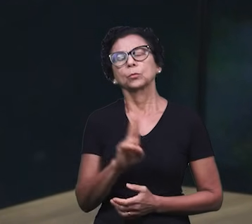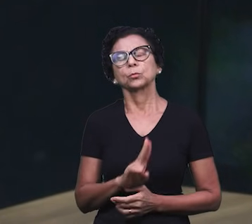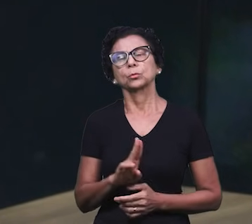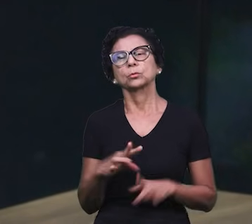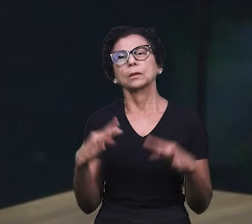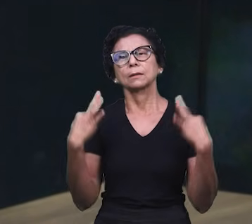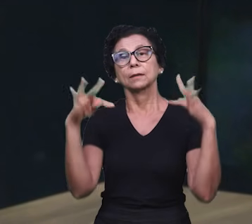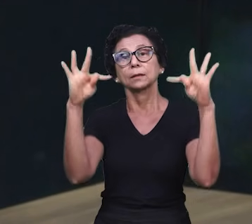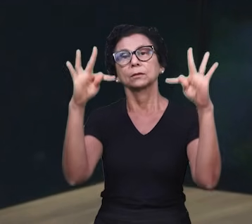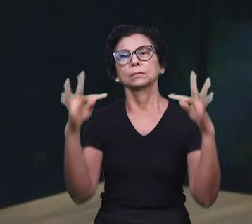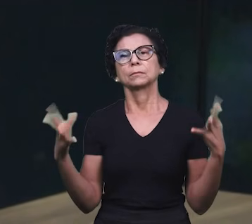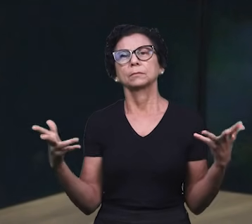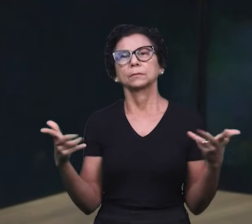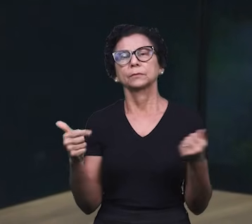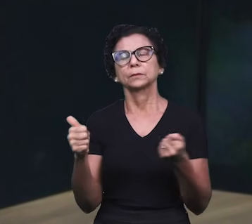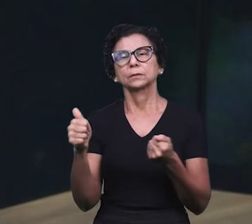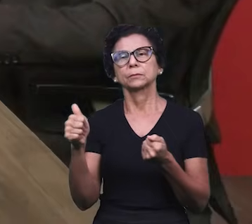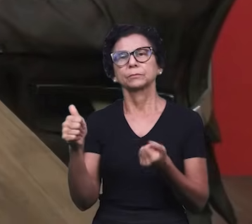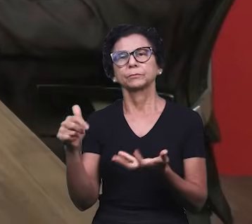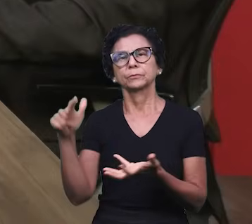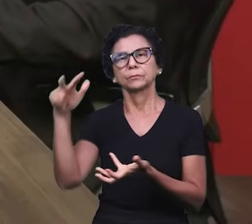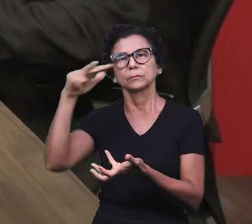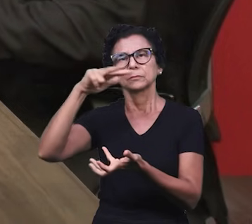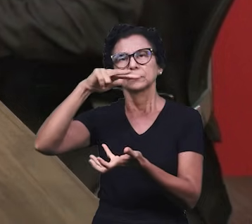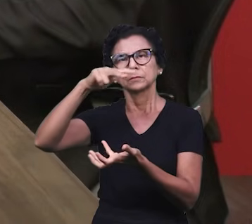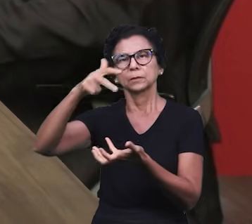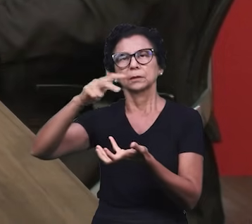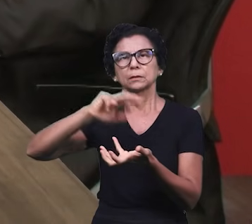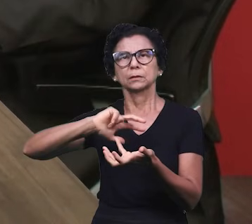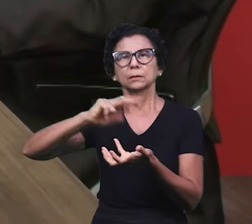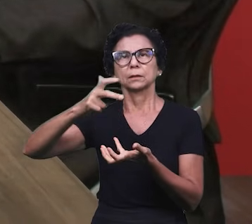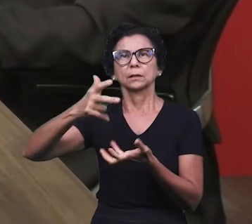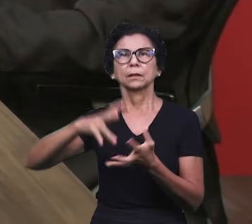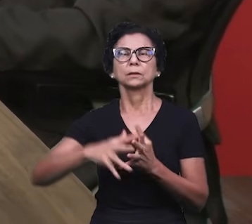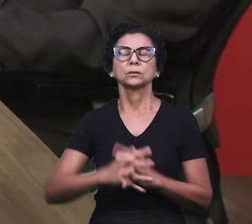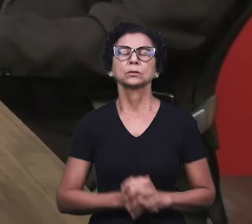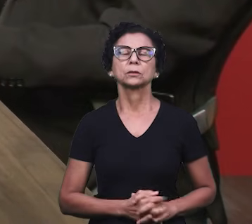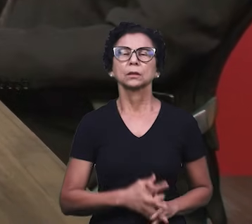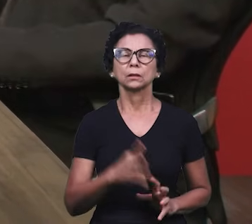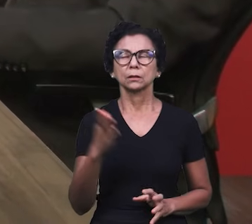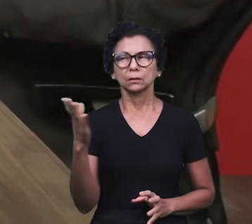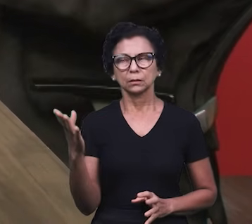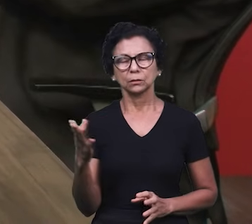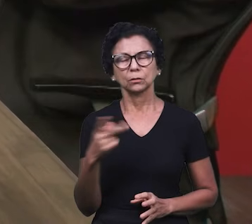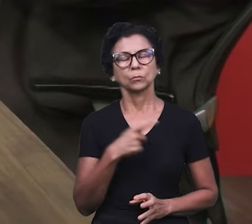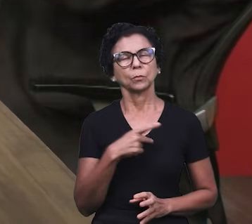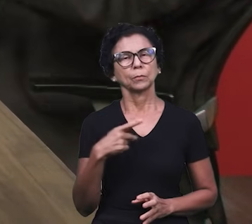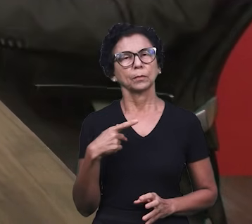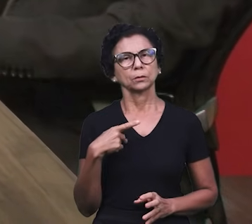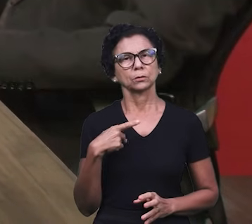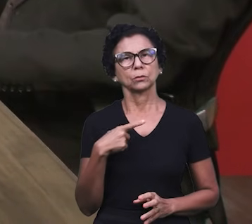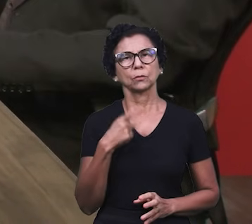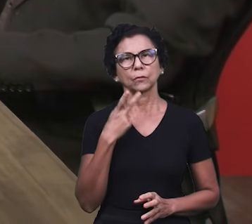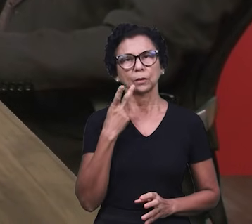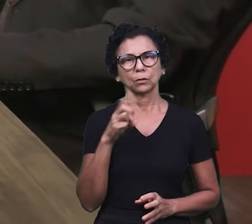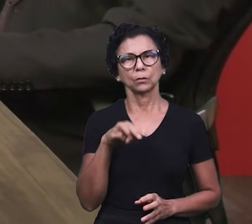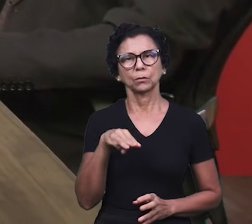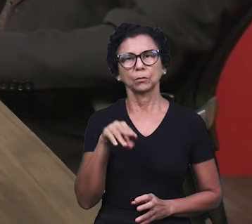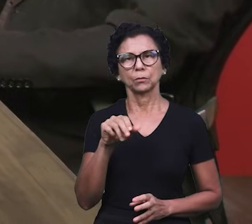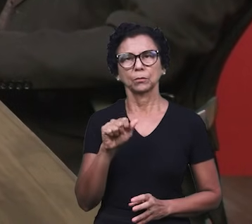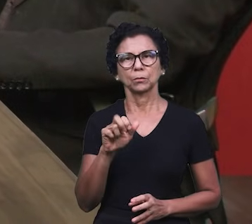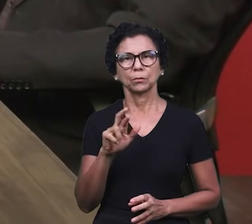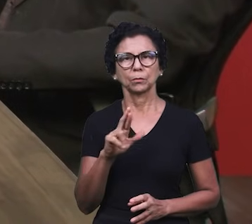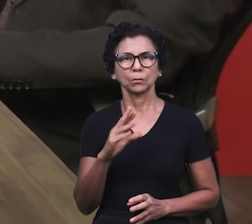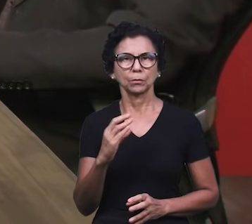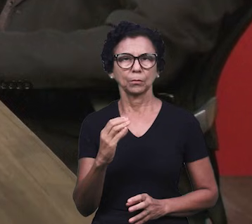que é o satélite. Só falando ainda, o pastor Marcos, saúde, tem essa especialização nessa